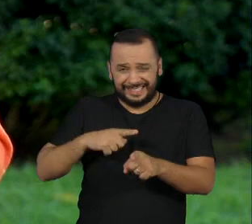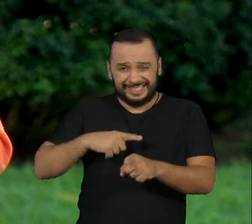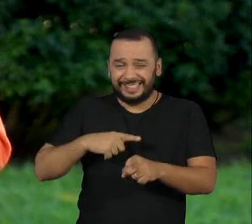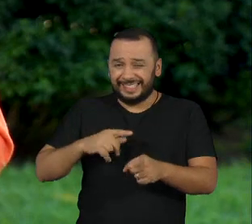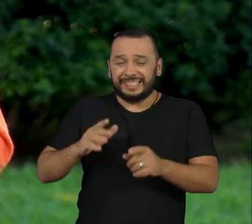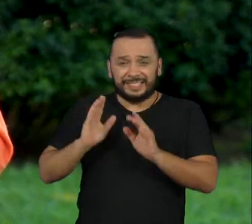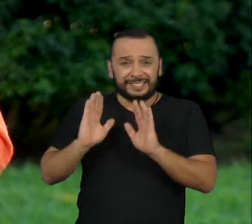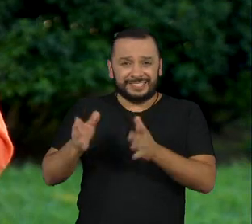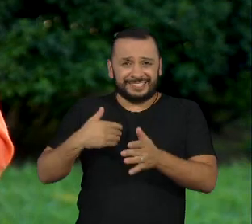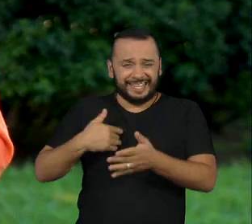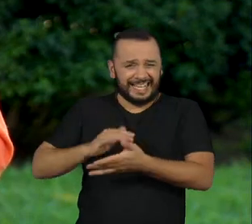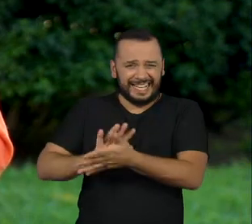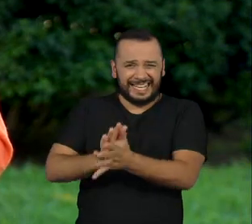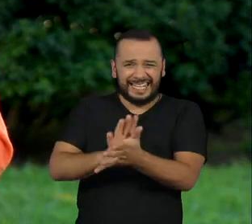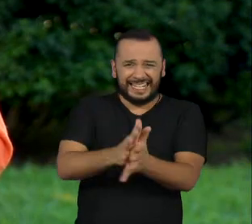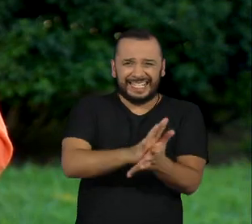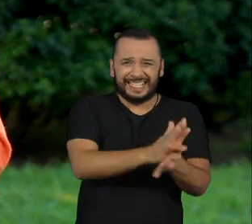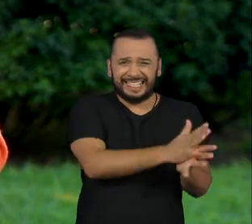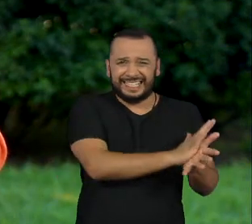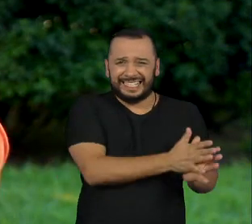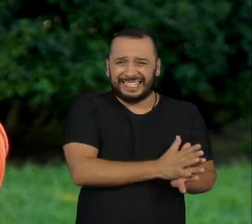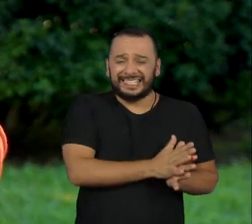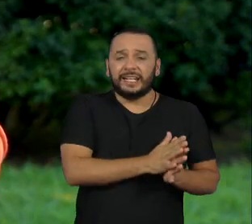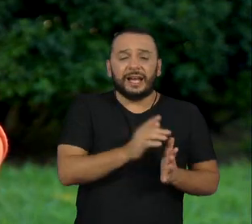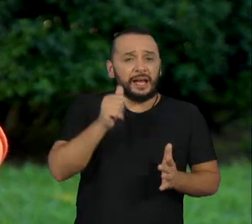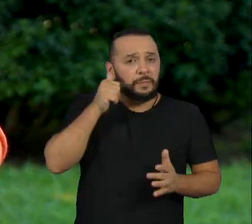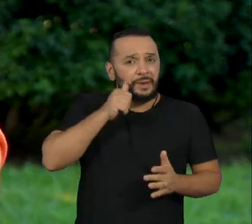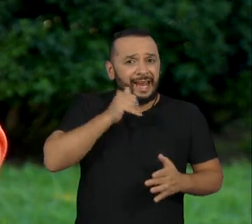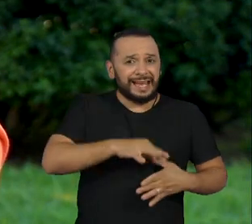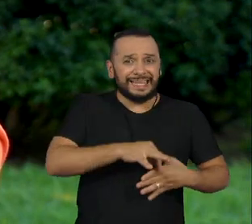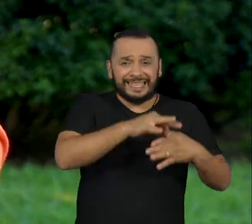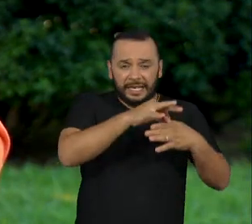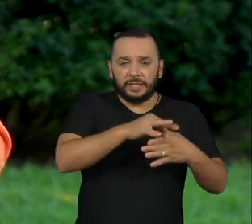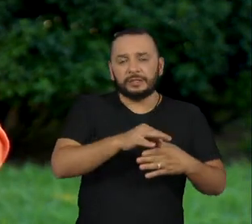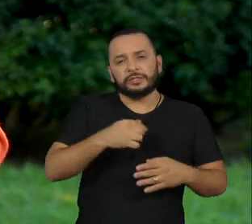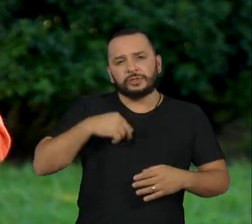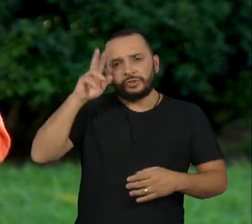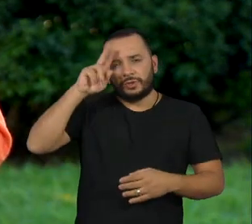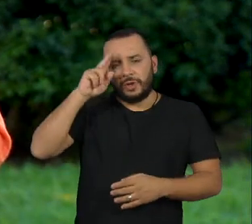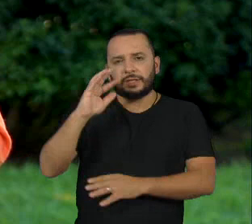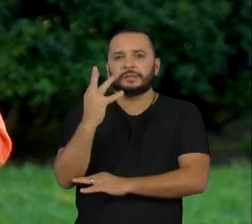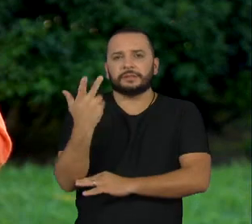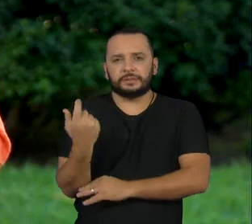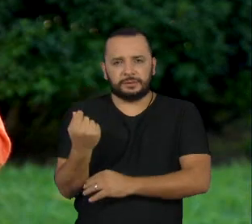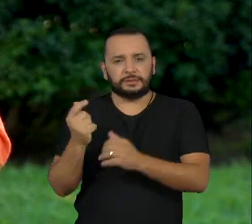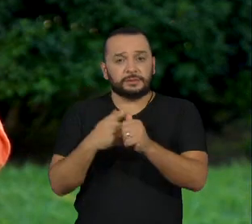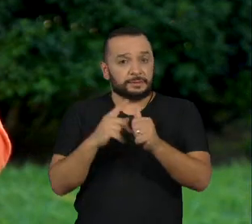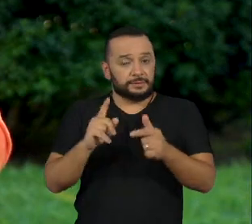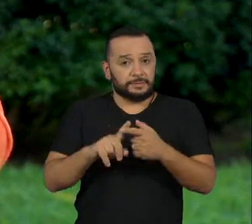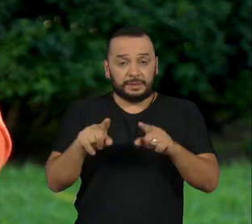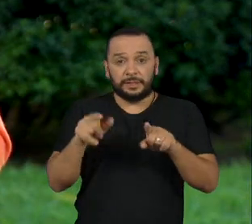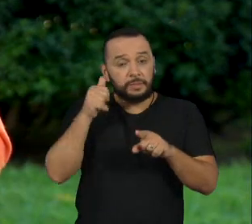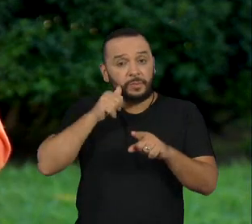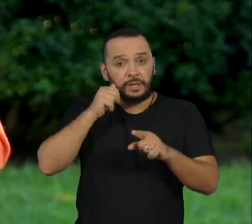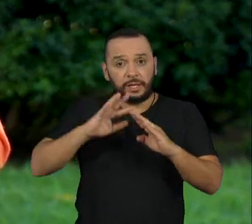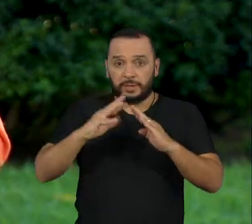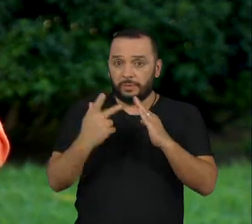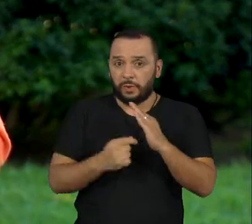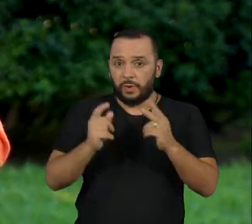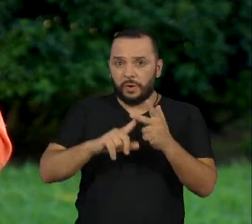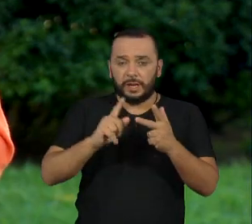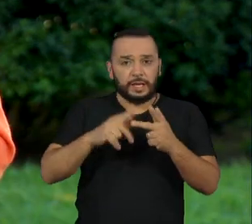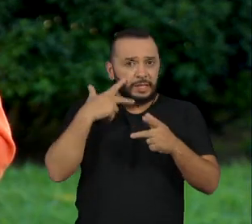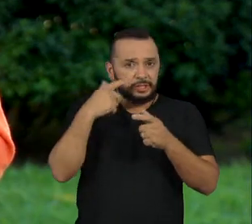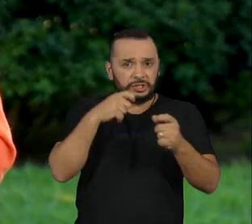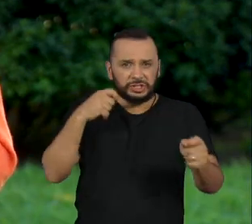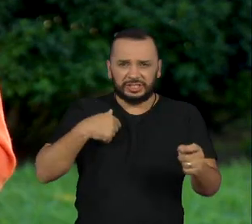mulheres. Histórias do Cerrado são contadas por agricultoras familiares, quilombolas, raizeiras e indígenas.